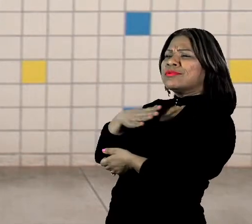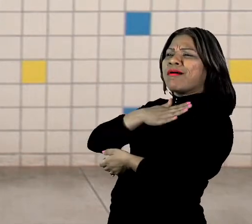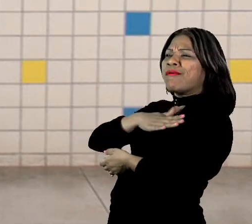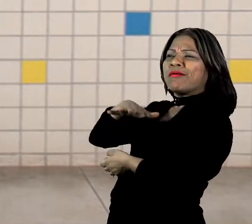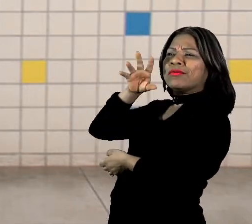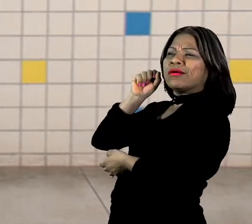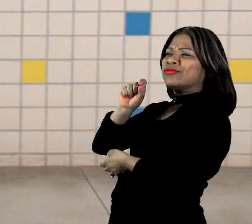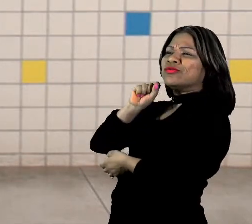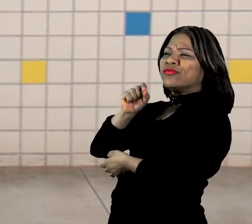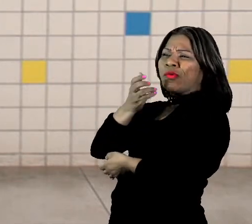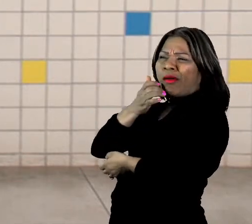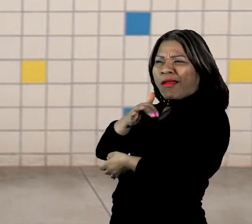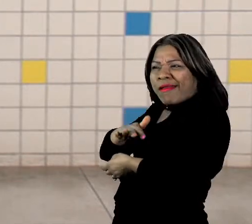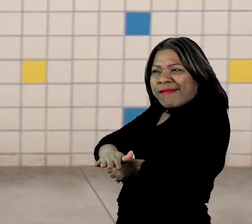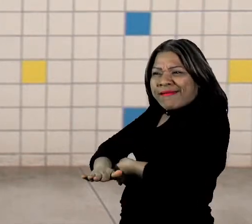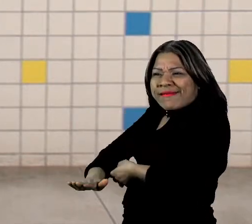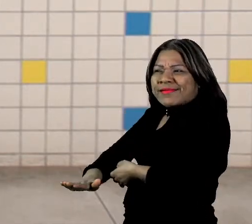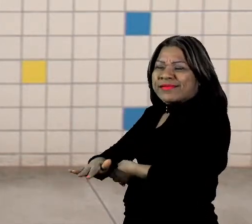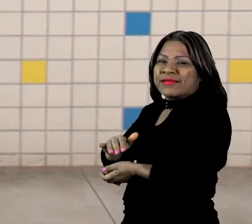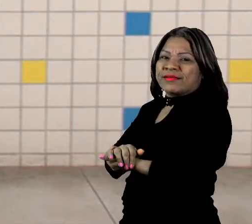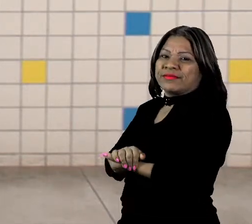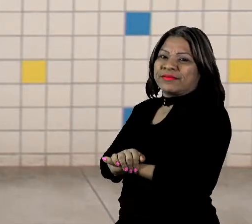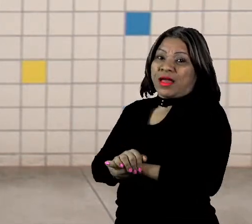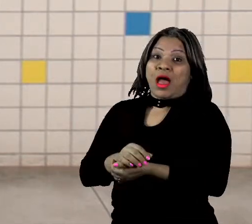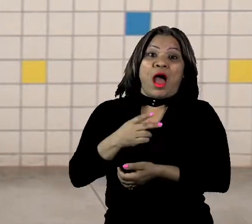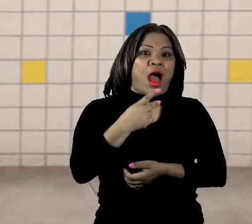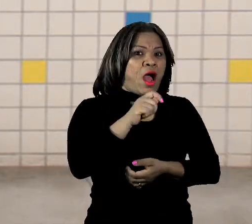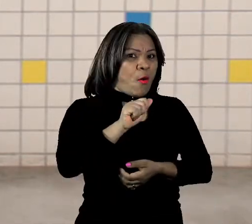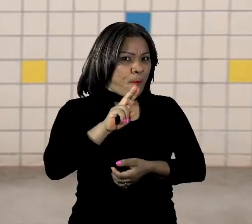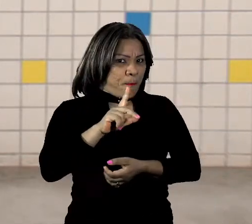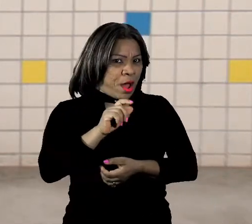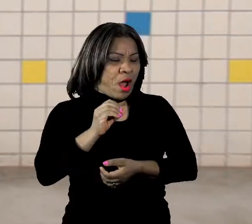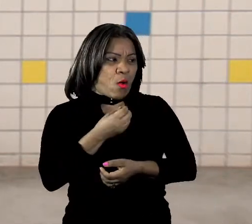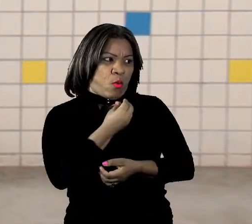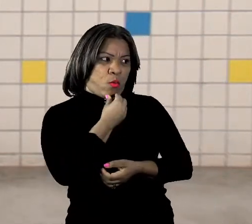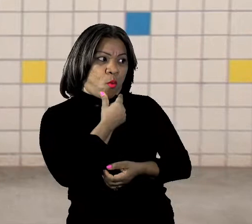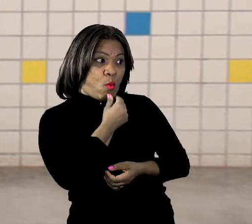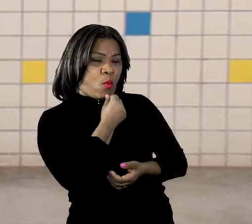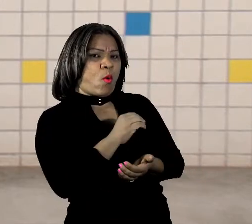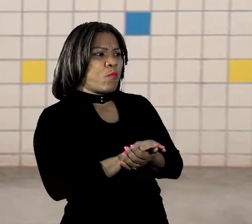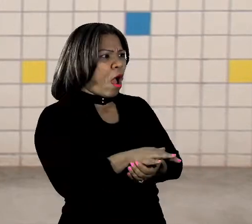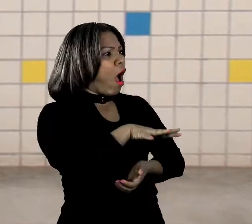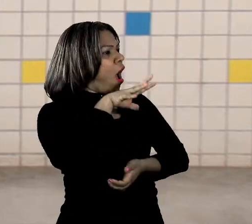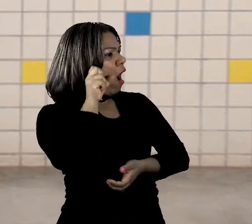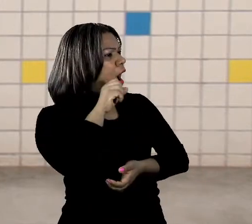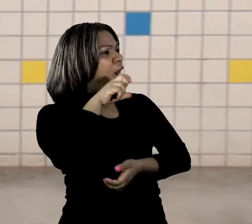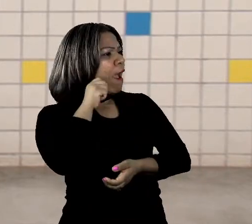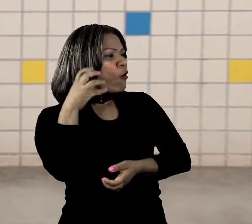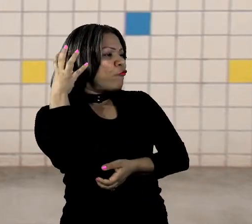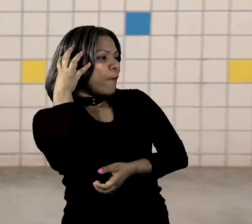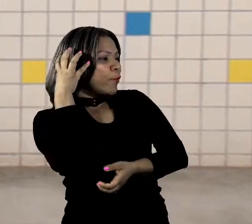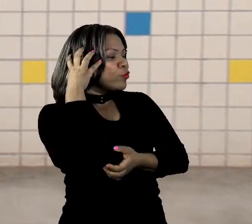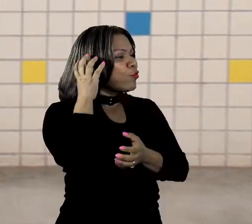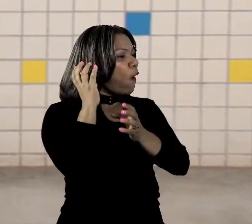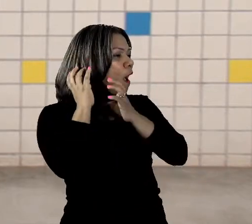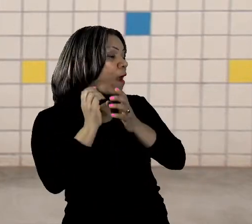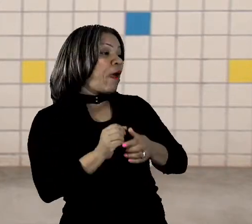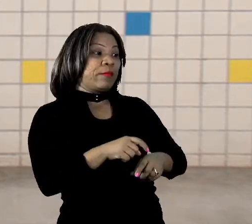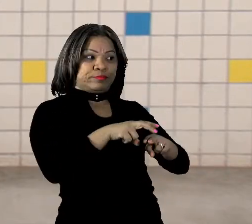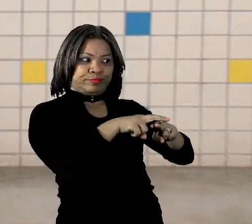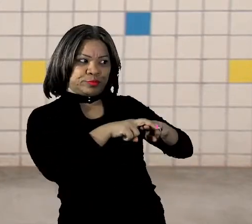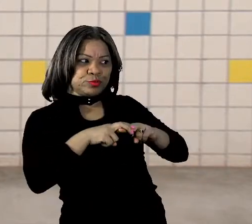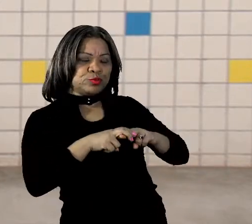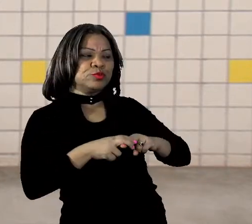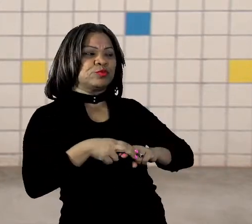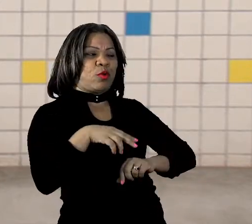crianças, bem pequenos? E o Paulo começa respondendo: eu ouvia muito rádio, por isso acabei conhecendo